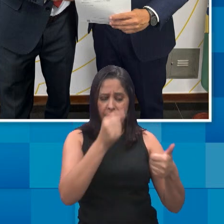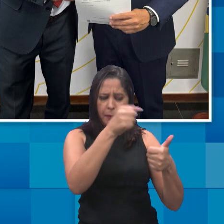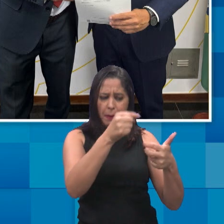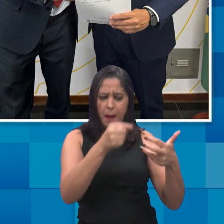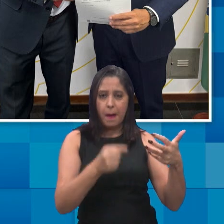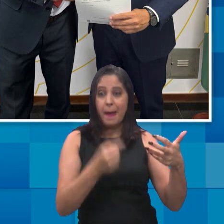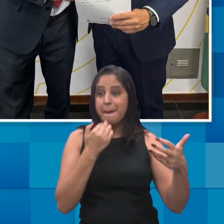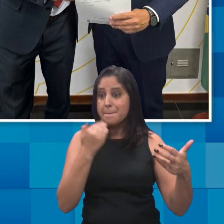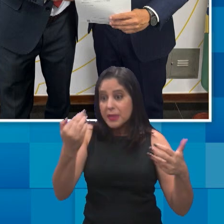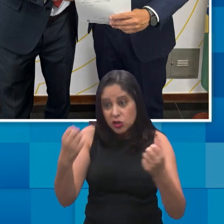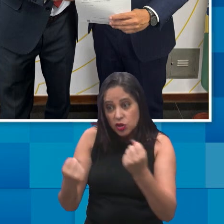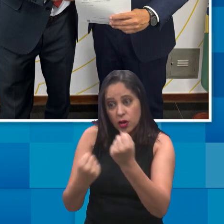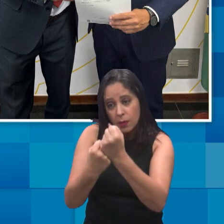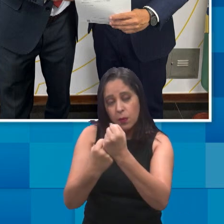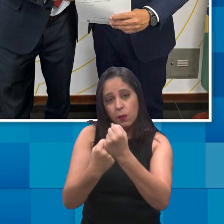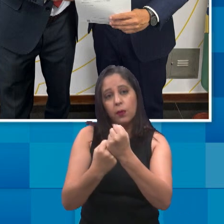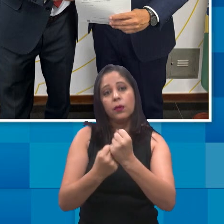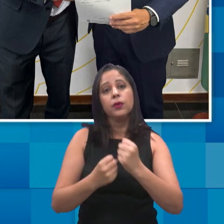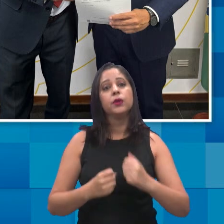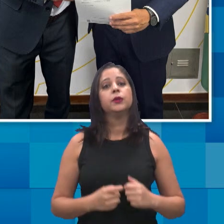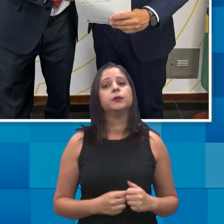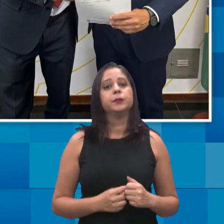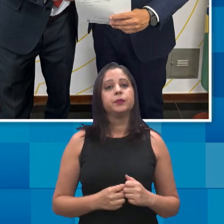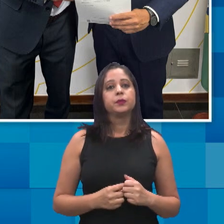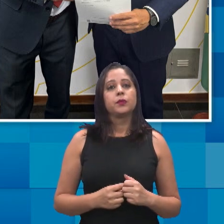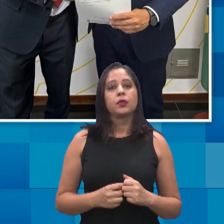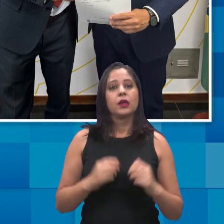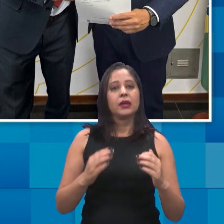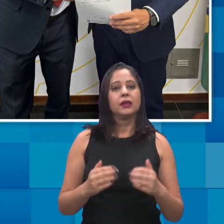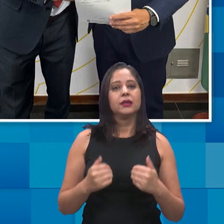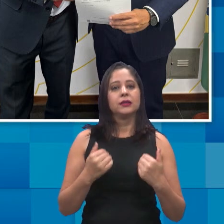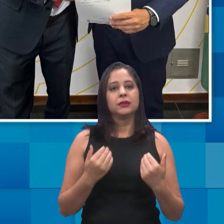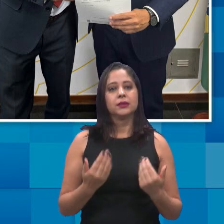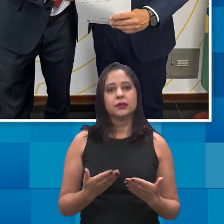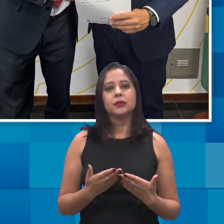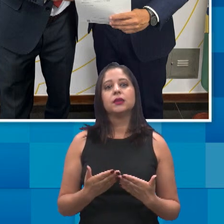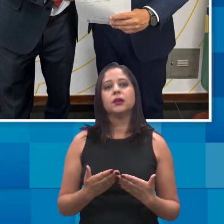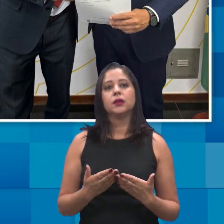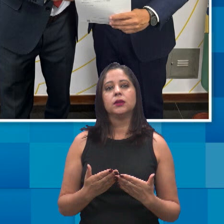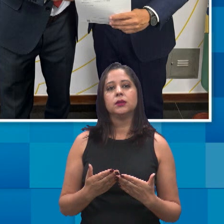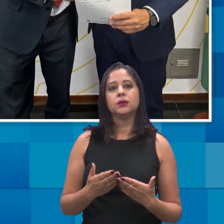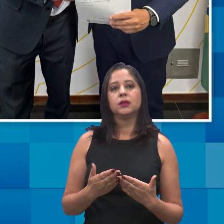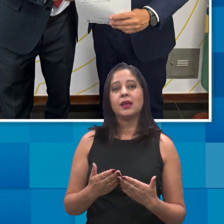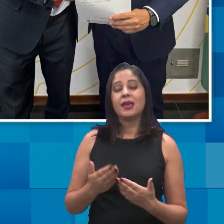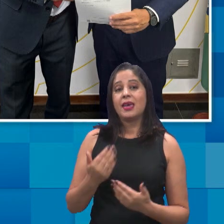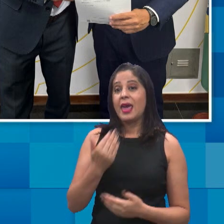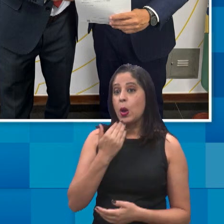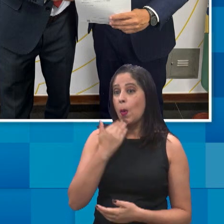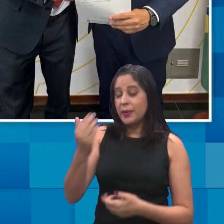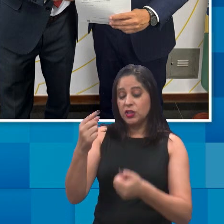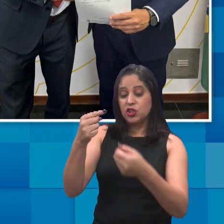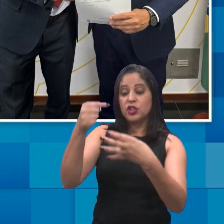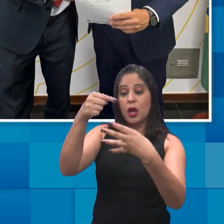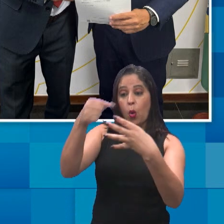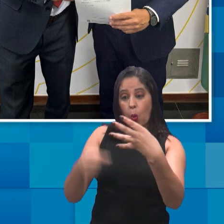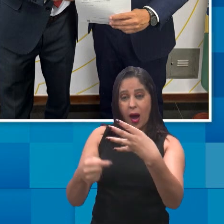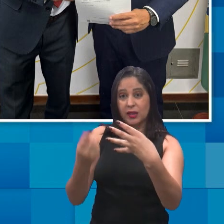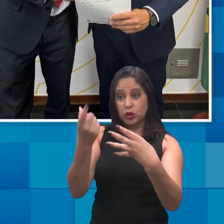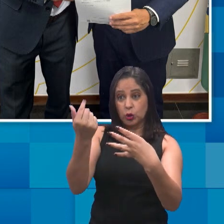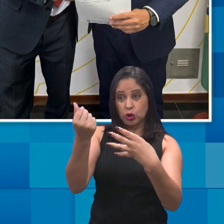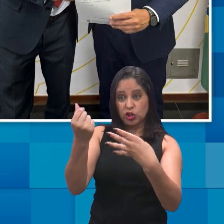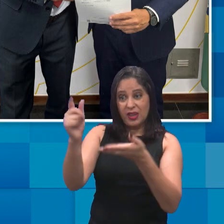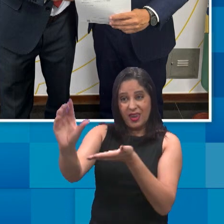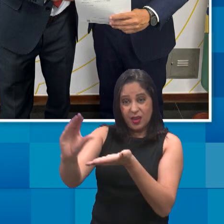apoio. Com ele, ficaram, na verdade, 4 pedidos de emenda,